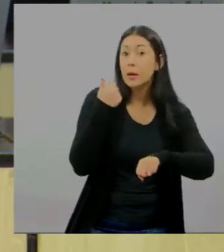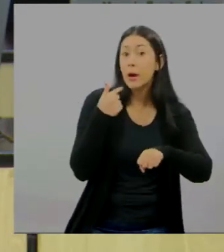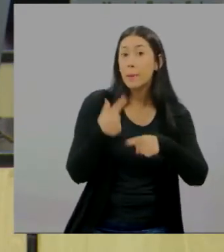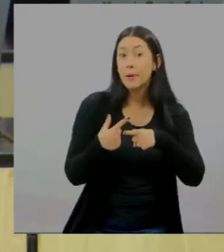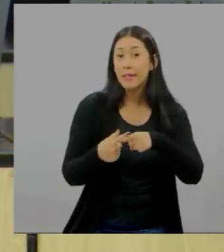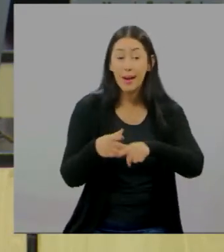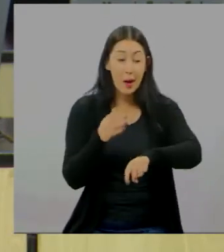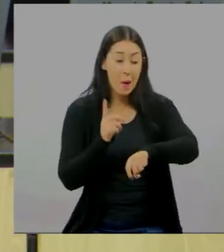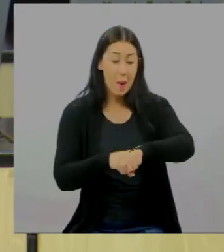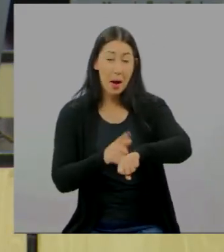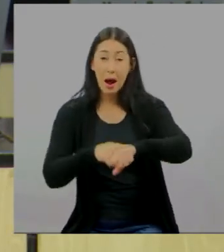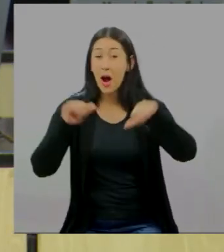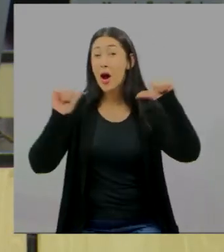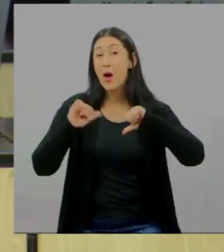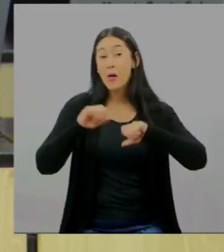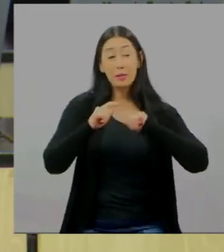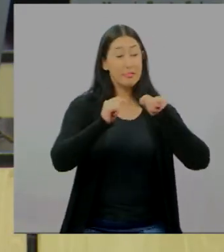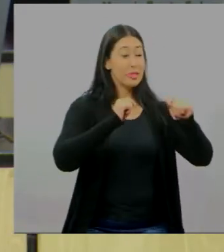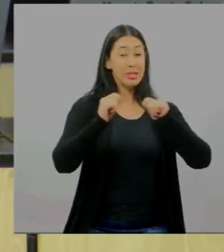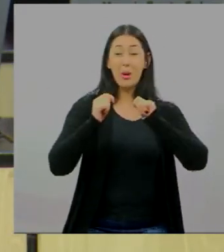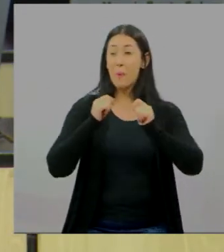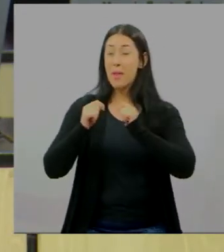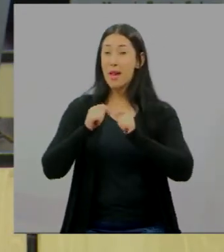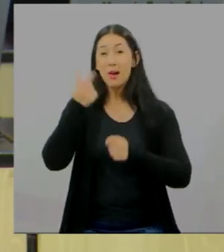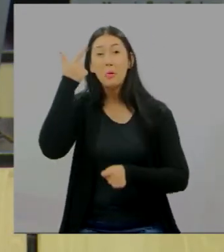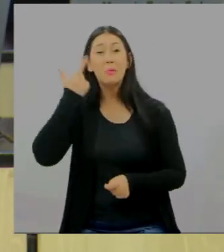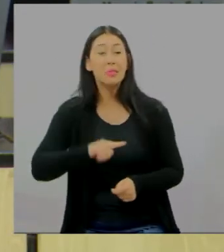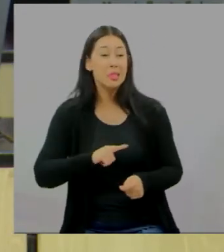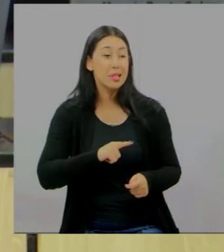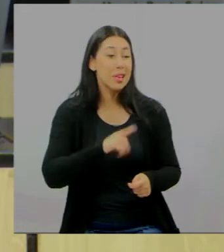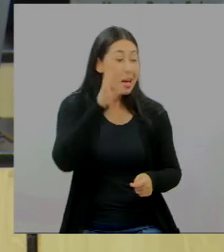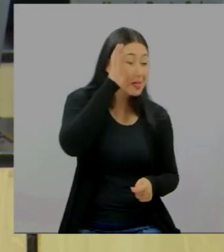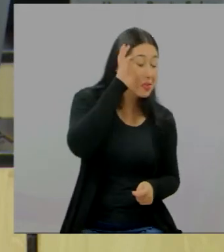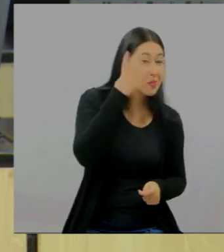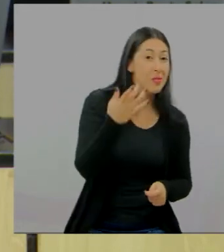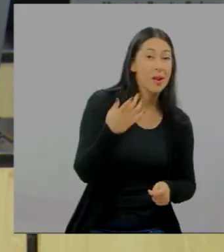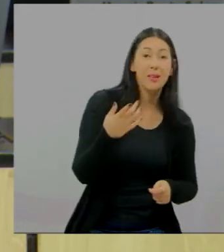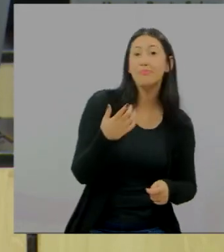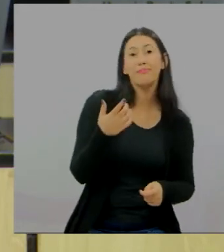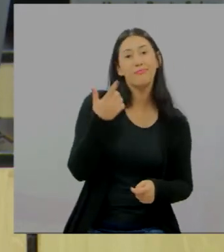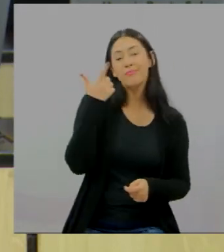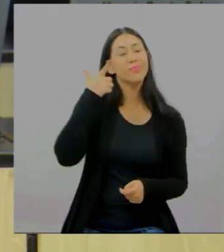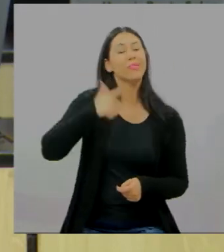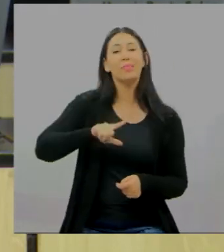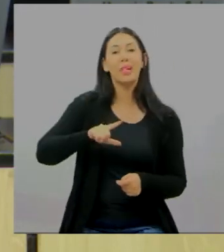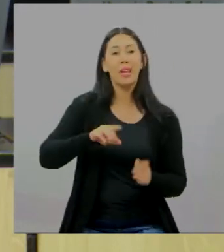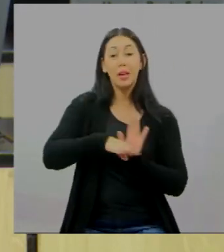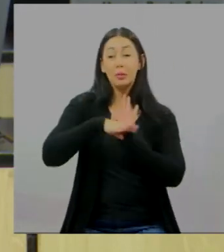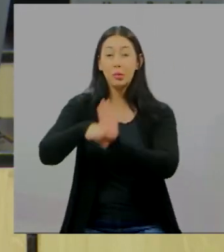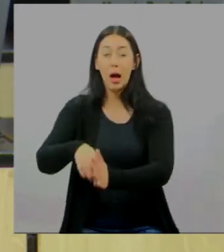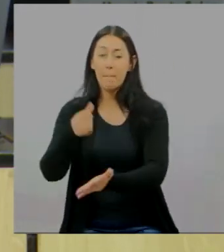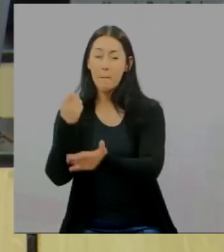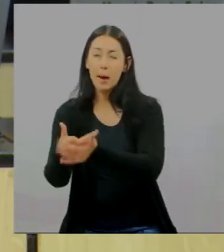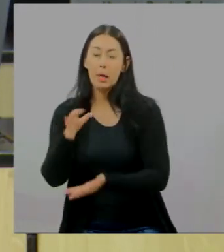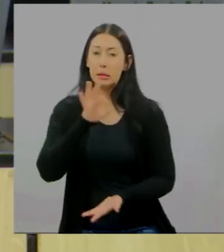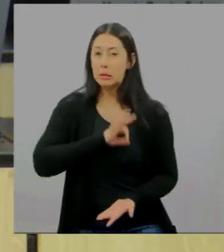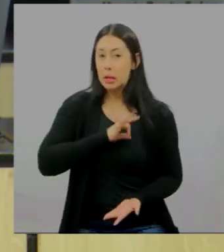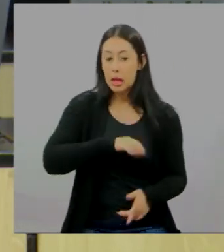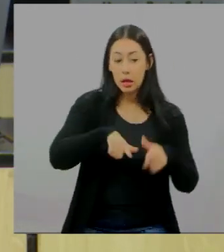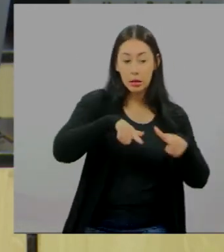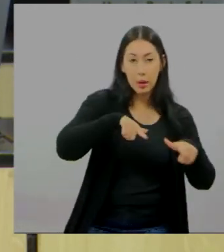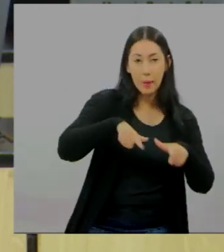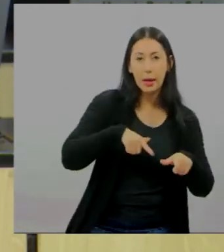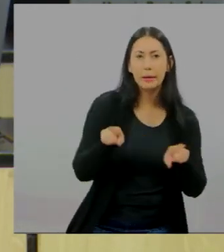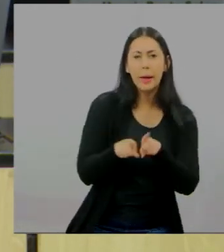sustentação econômica para que menos garantir as despesas essenciais, manutenção do funcionário e seus salários, gastos sociais,